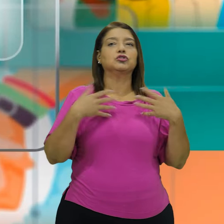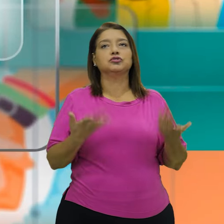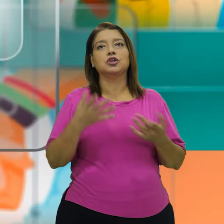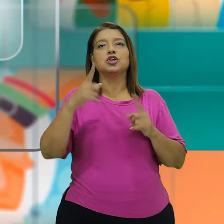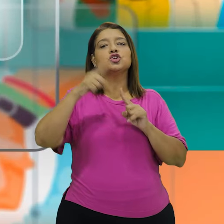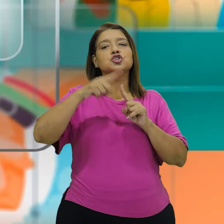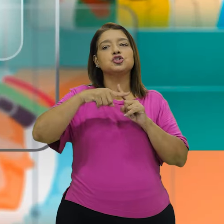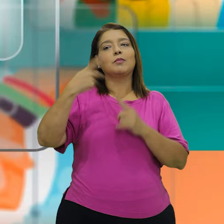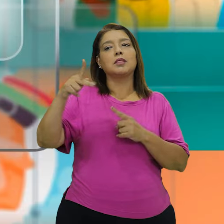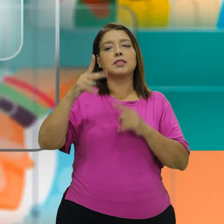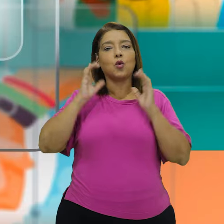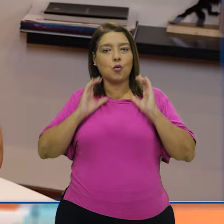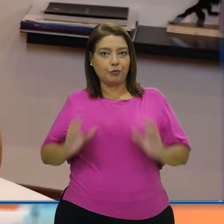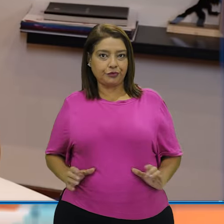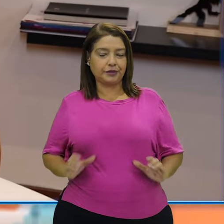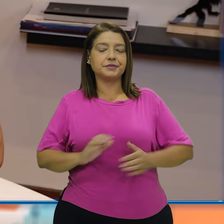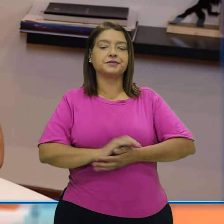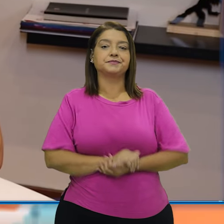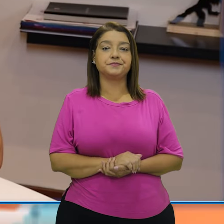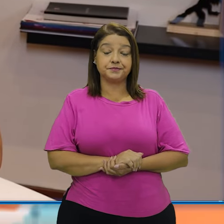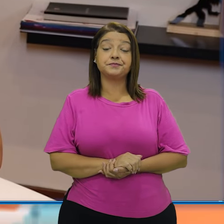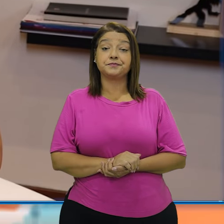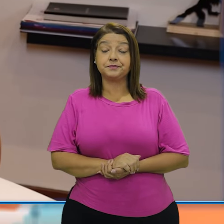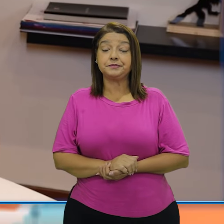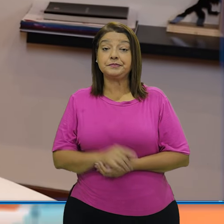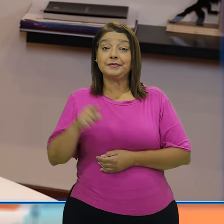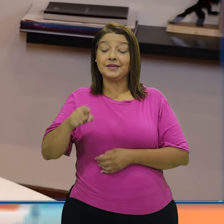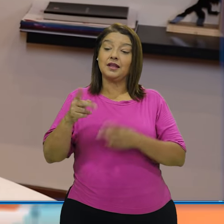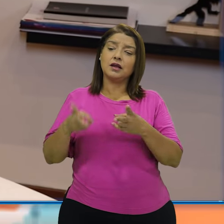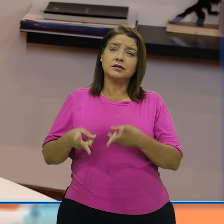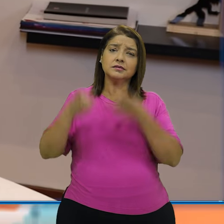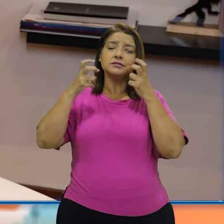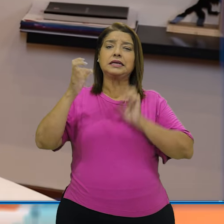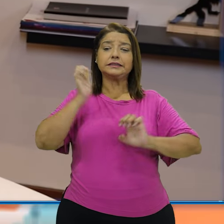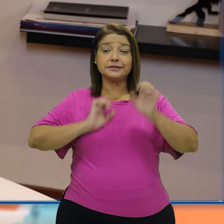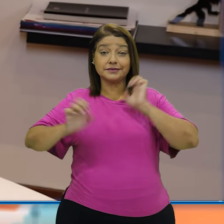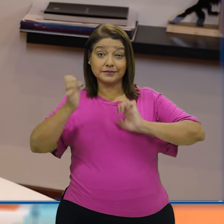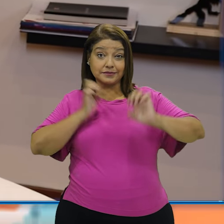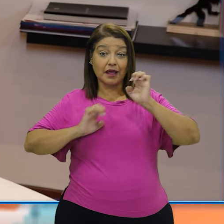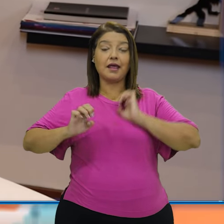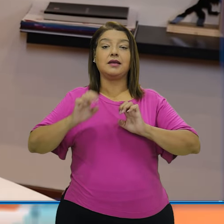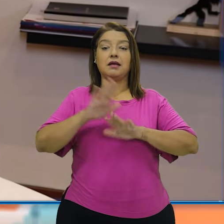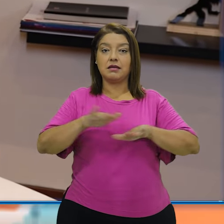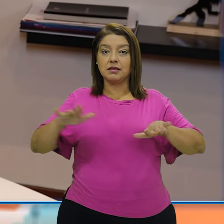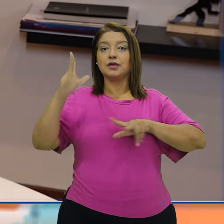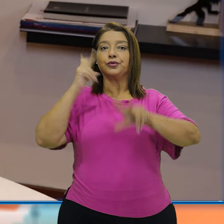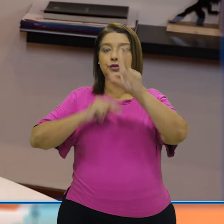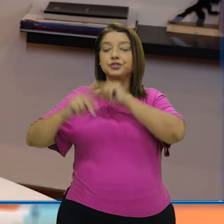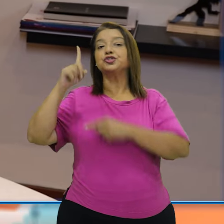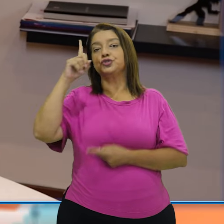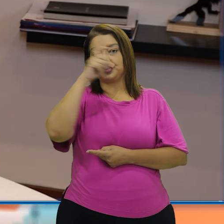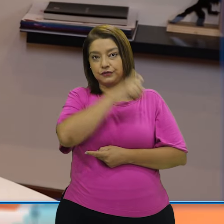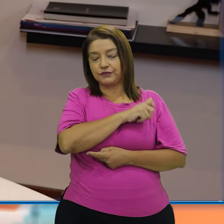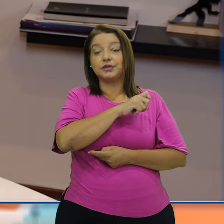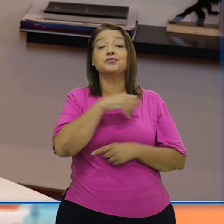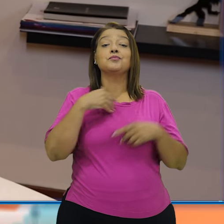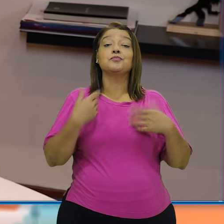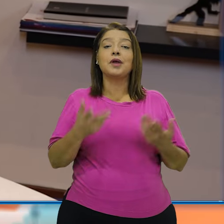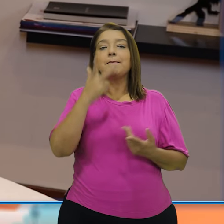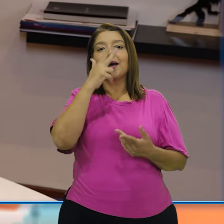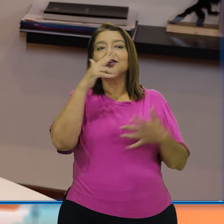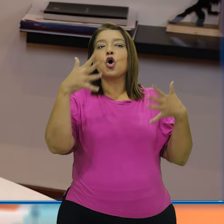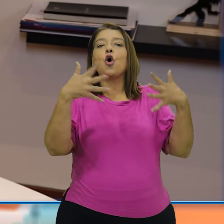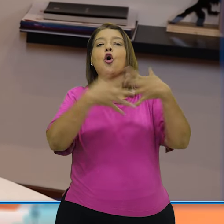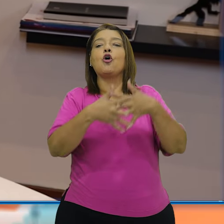comportamento típico da idade? Identificar os sinais de estresse em crianças e adolescentes pode sim ser um desafio, porque eles podem